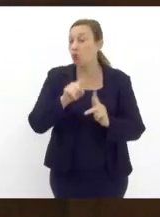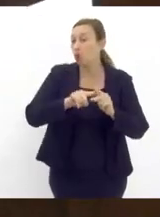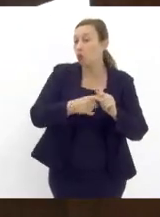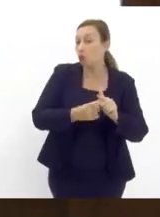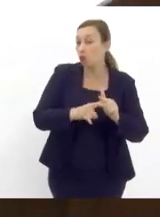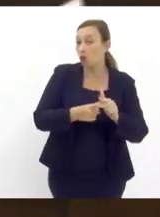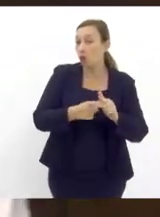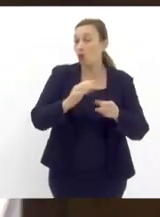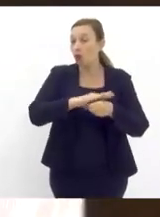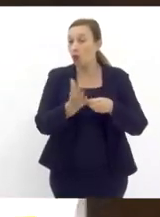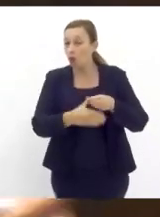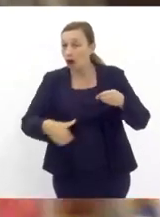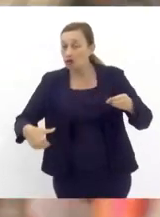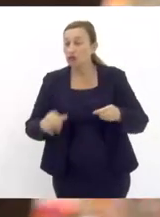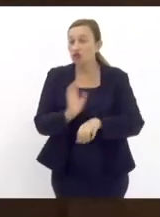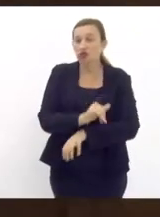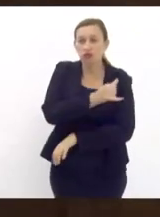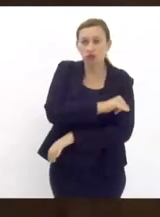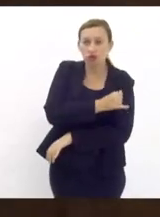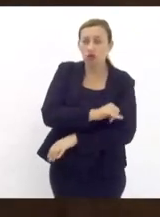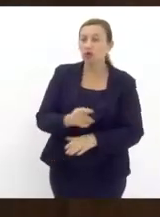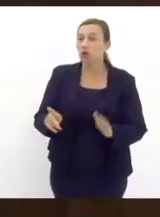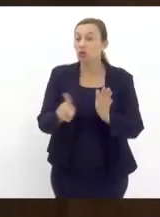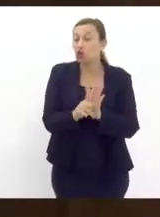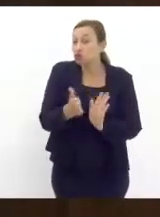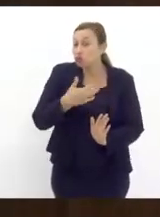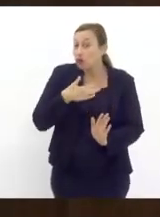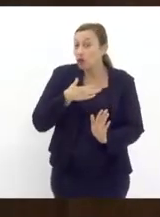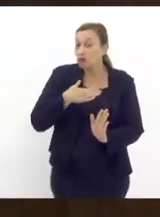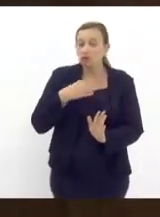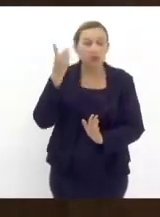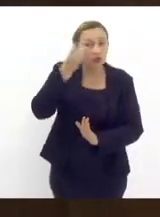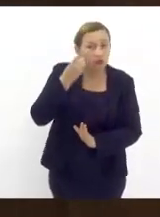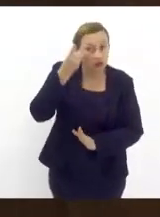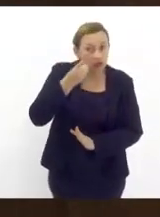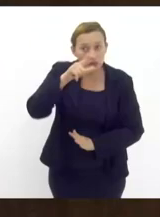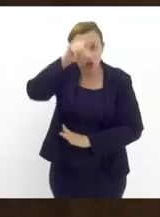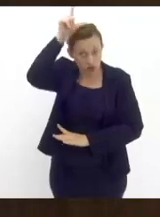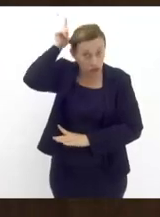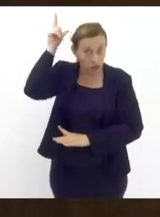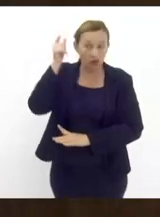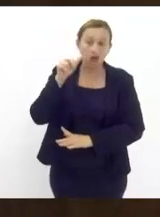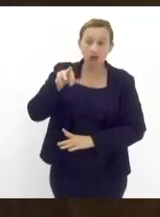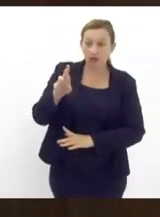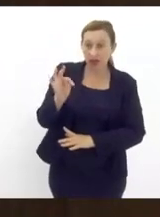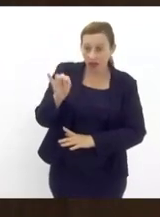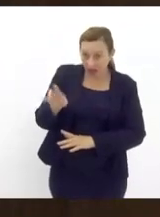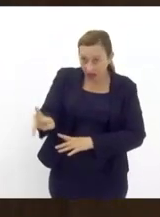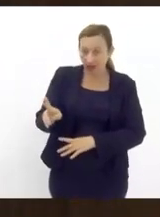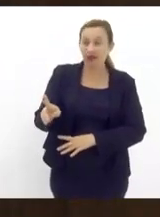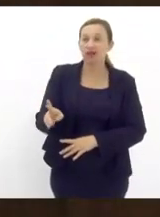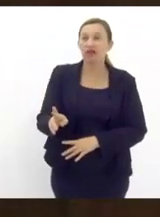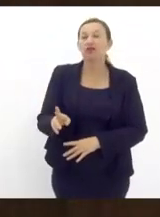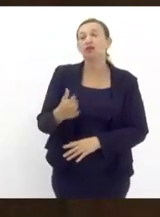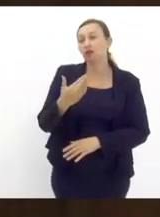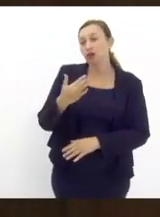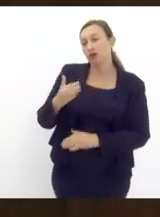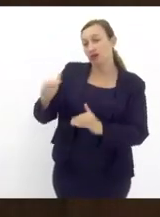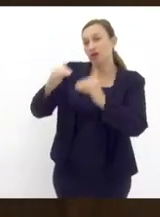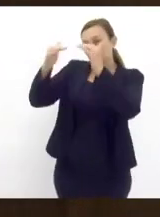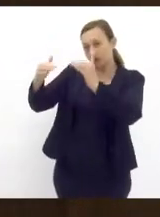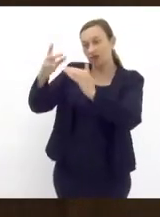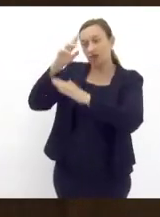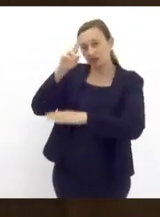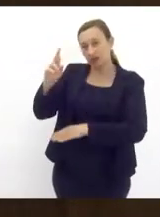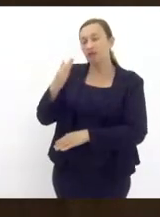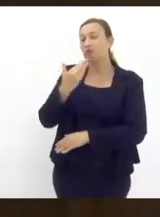rede de esgotamento sanitário do Rio de Janeiro projeto de minha autoria deputados Rosemberg e vossa excelência também solicitou Então vou entregar